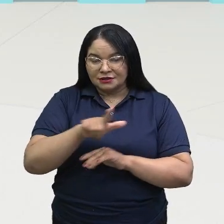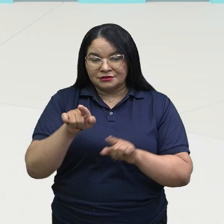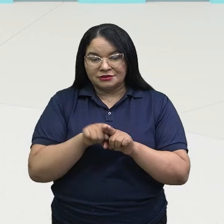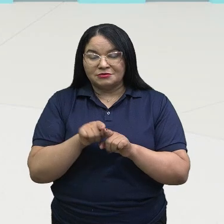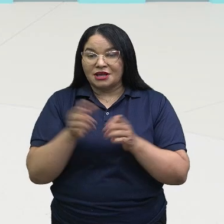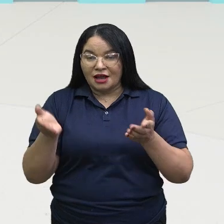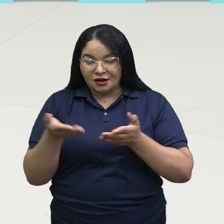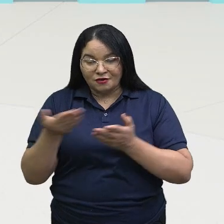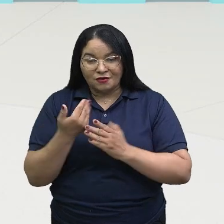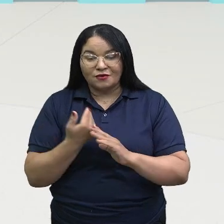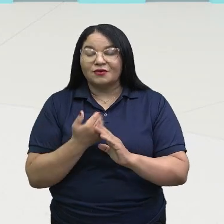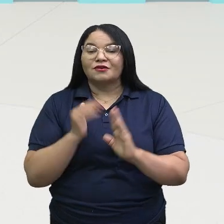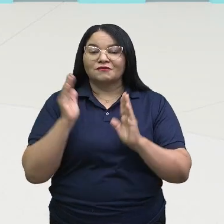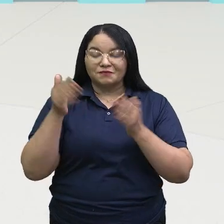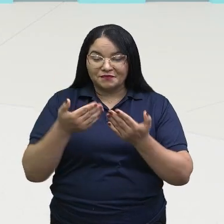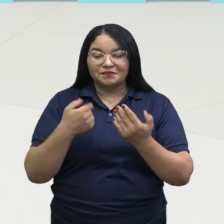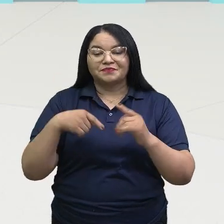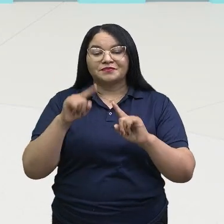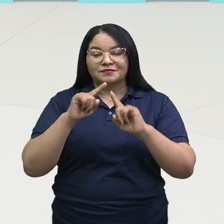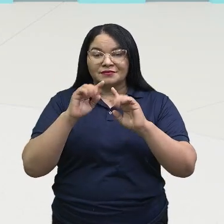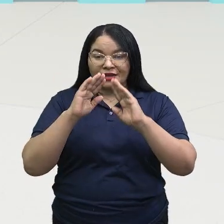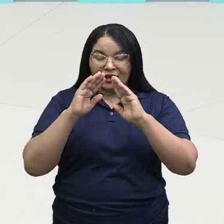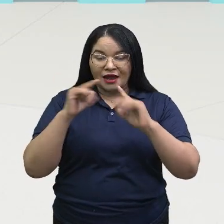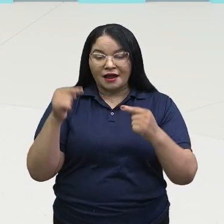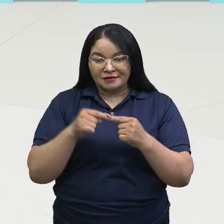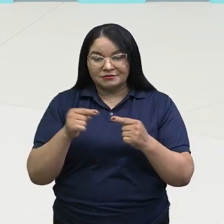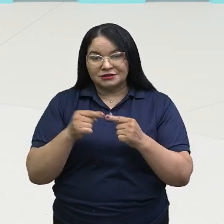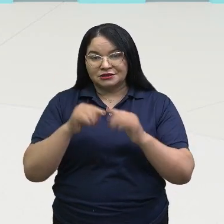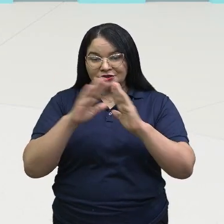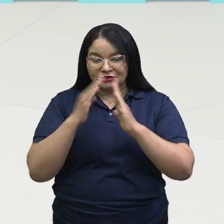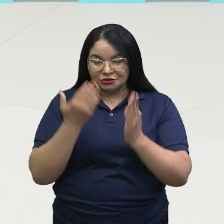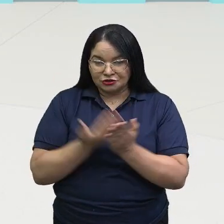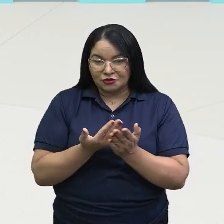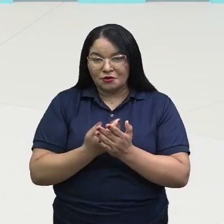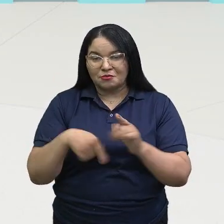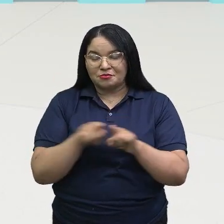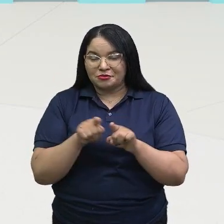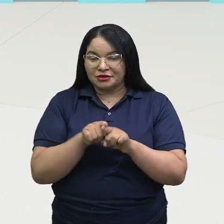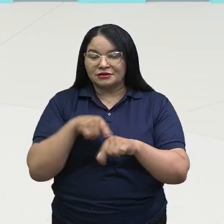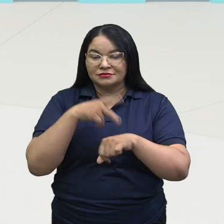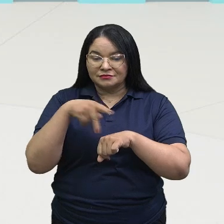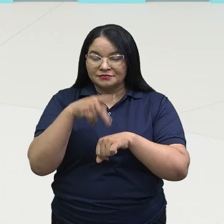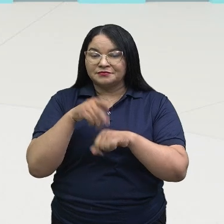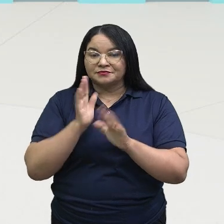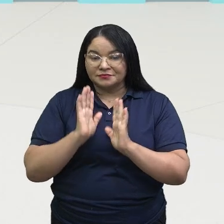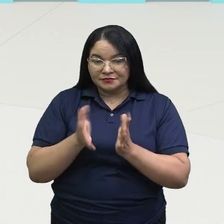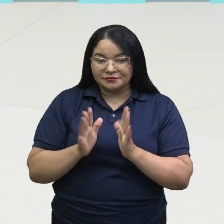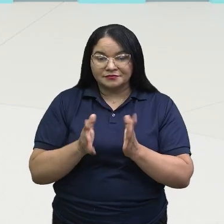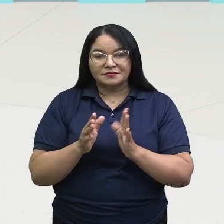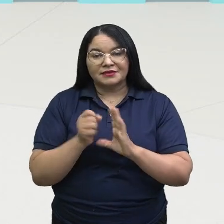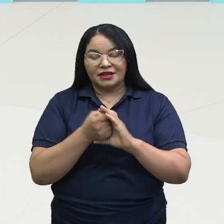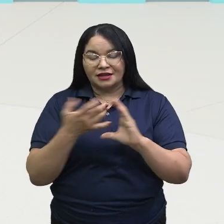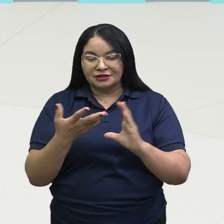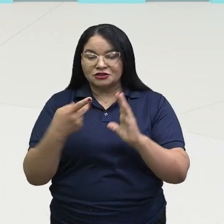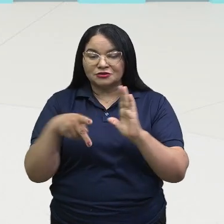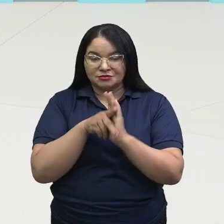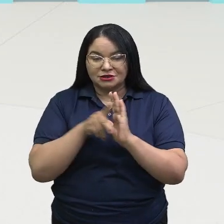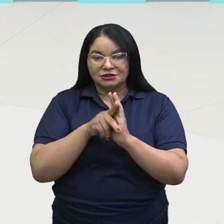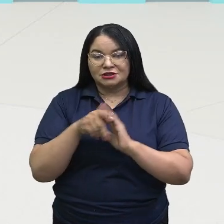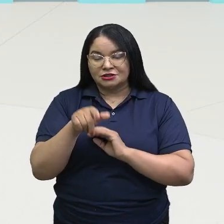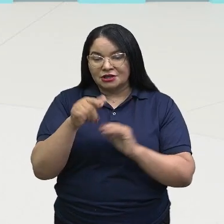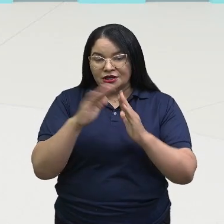se considera de fato uma escola, porque como o país já está consolidado, vai haver aí características de fato de uma escola